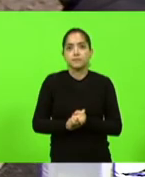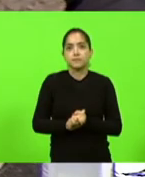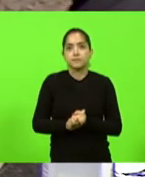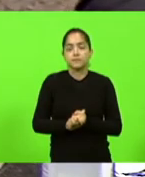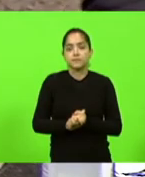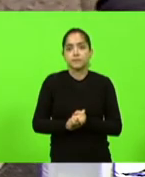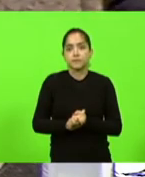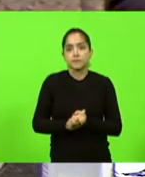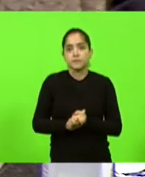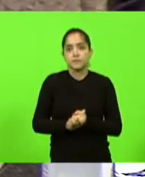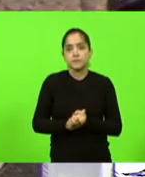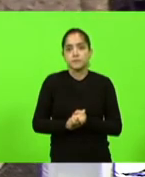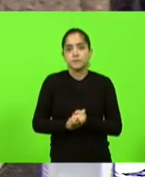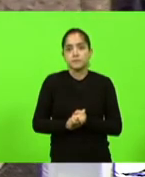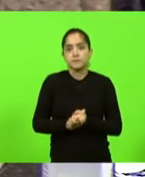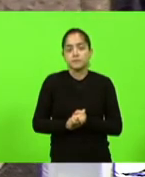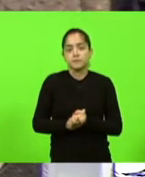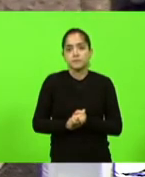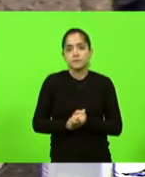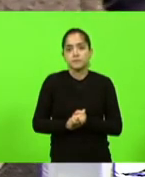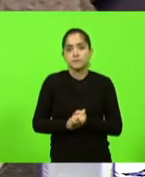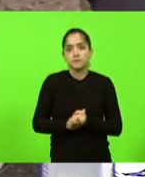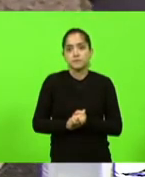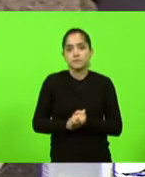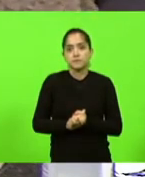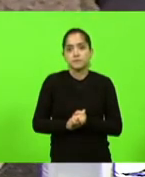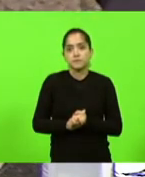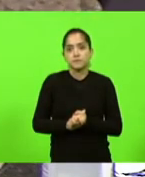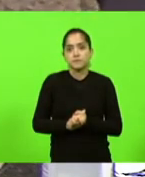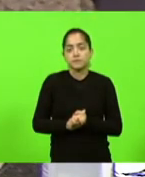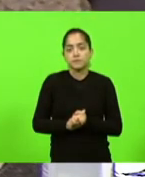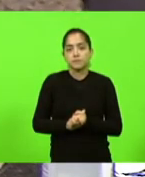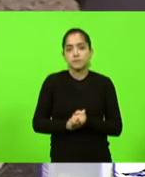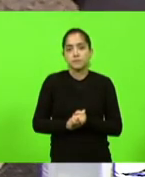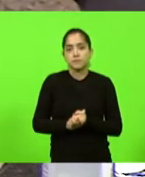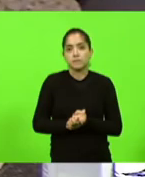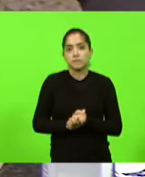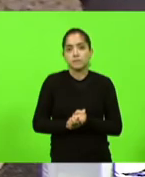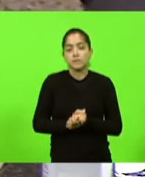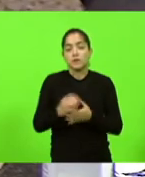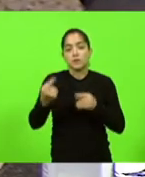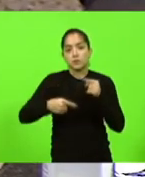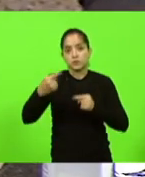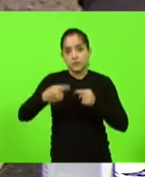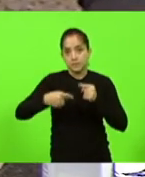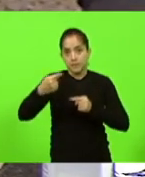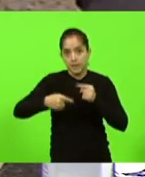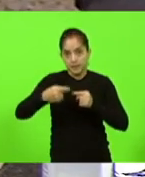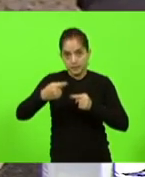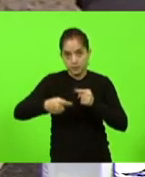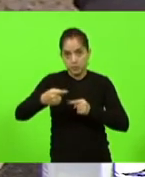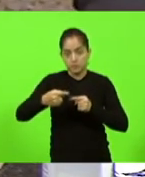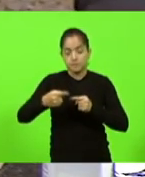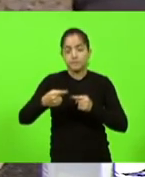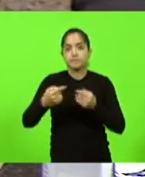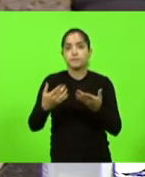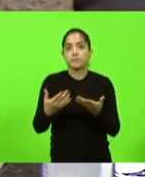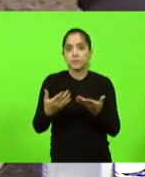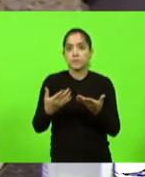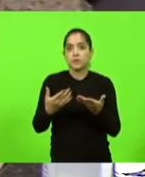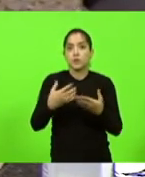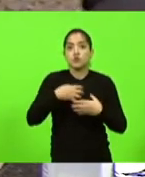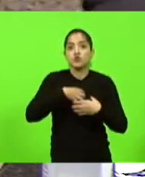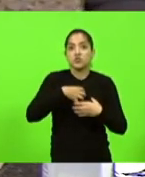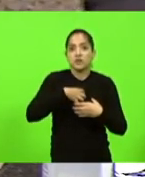gentileza, senhores e senhores deputados. Então, o debate aqui foi pela forma. Aí o que acontece? É pela forma e